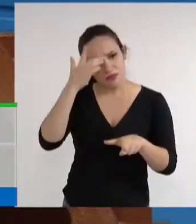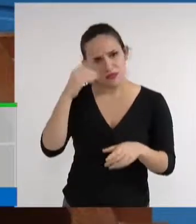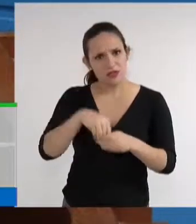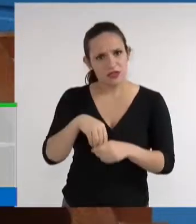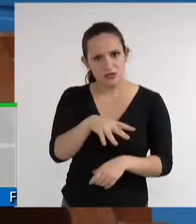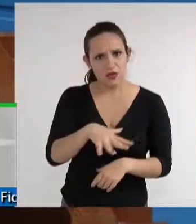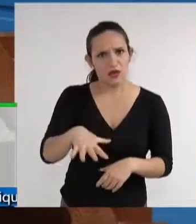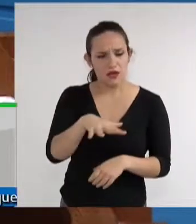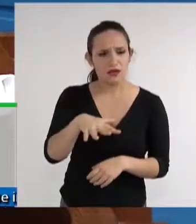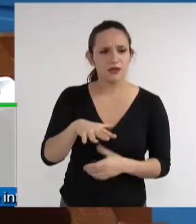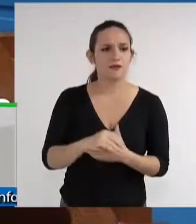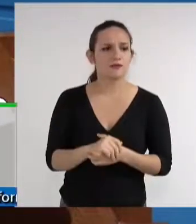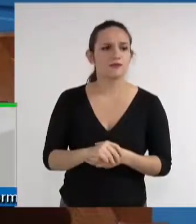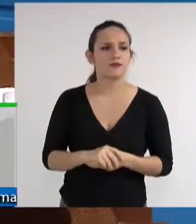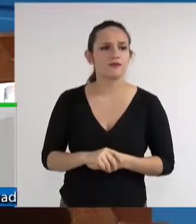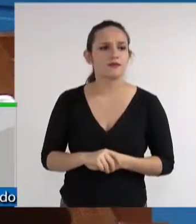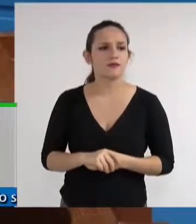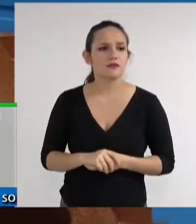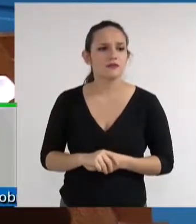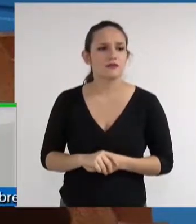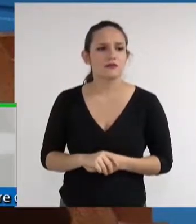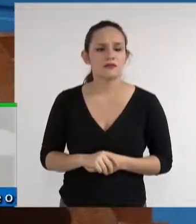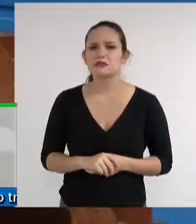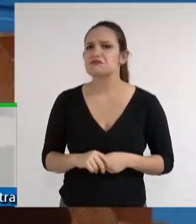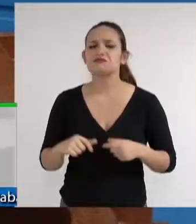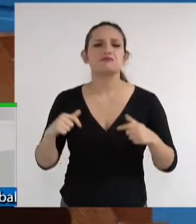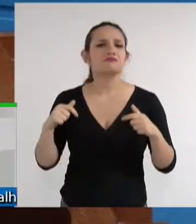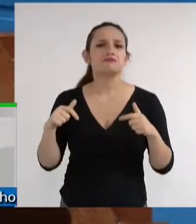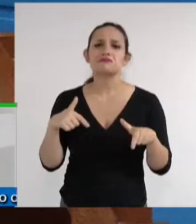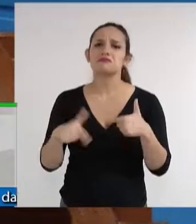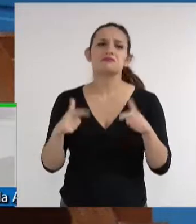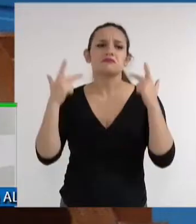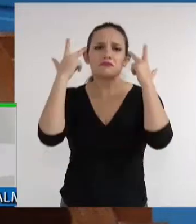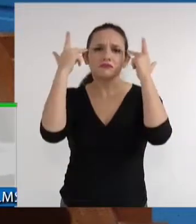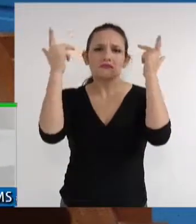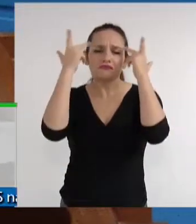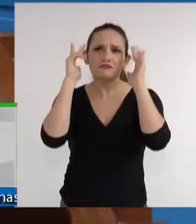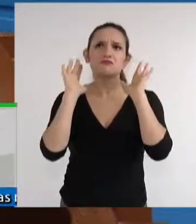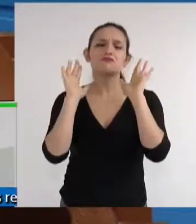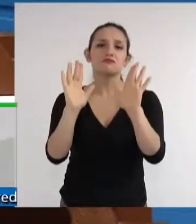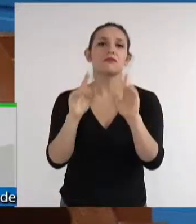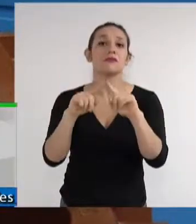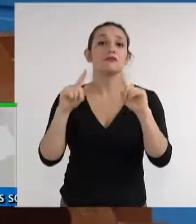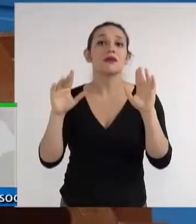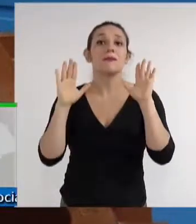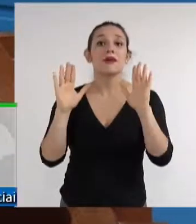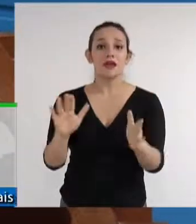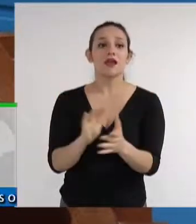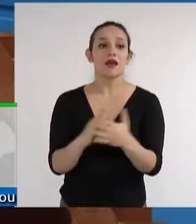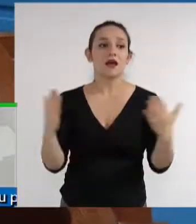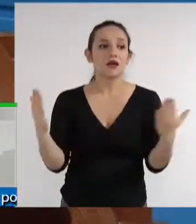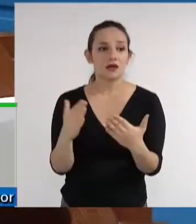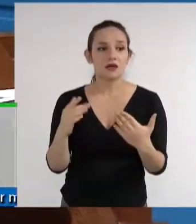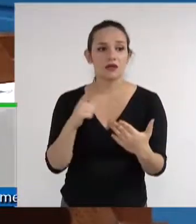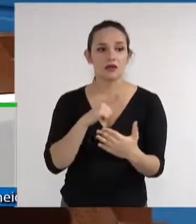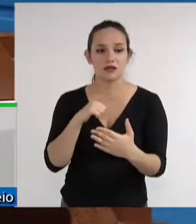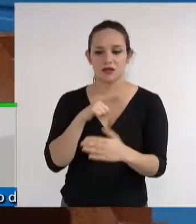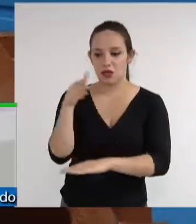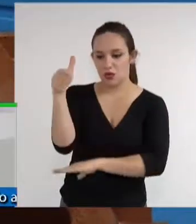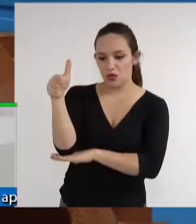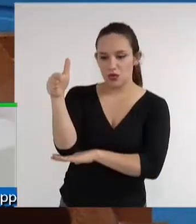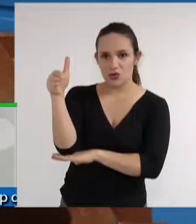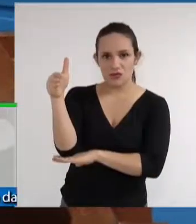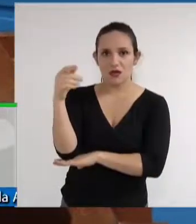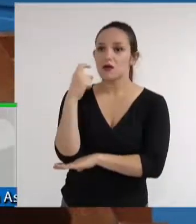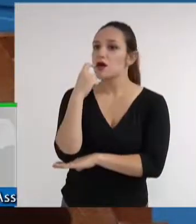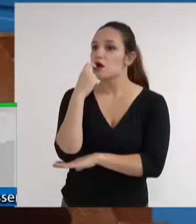conhece a região, os comerciantes trabalhavam de forma tranquila. Hoje, os hotéis que estão de um lado da rodovia, determinado da